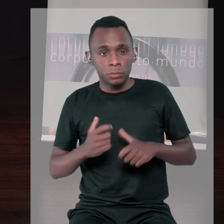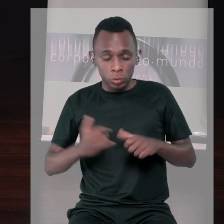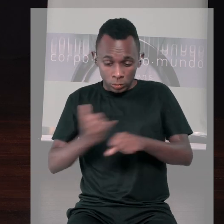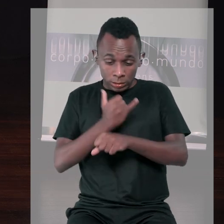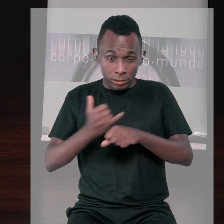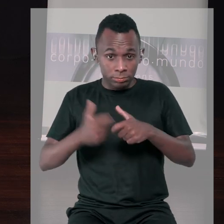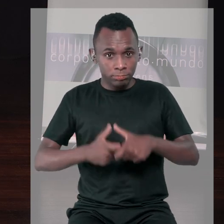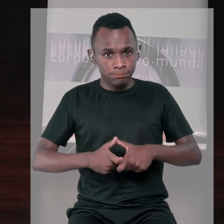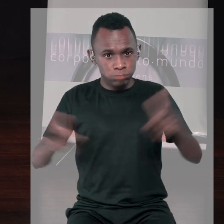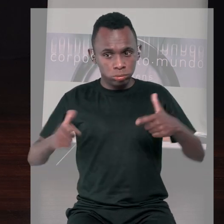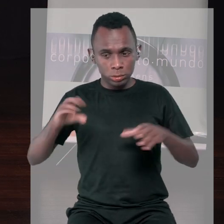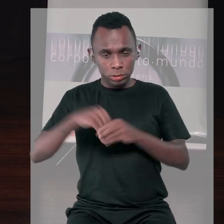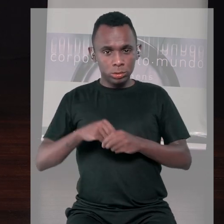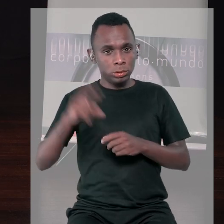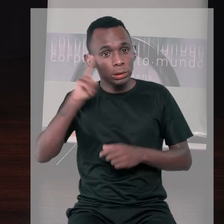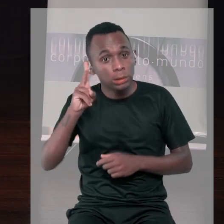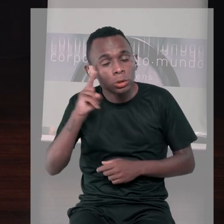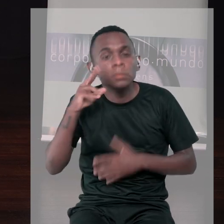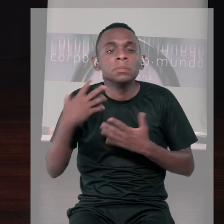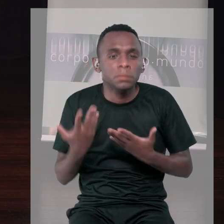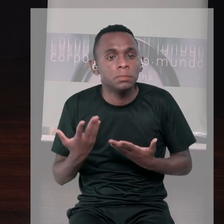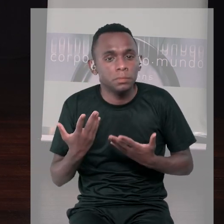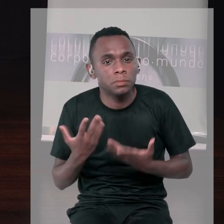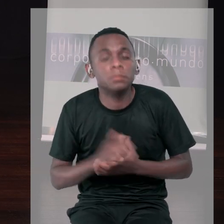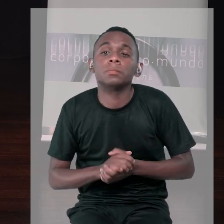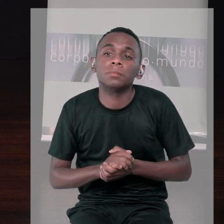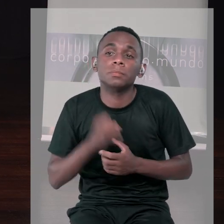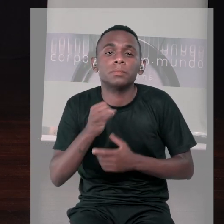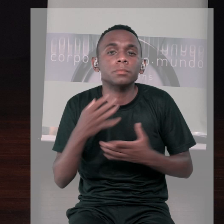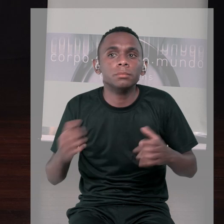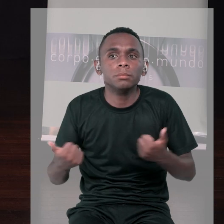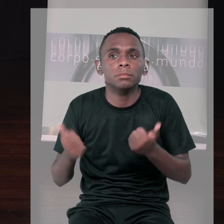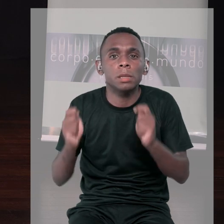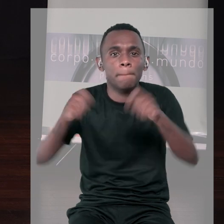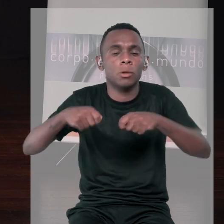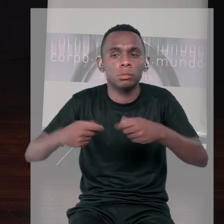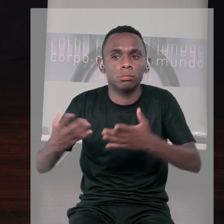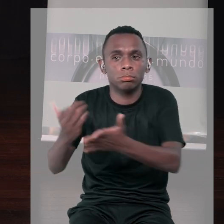de contingência se casa com a ideia de probabilidade e não de virtude.